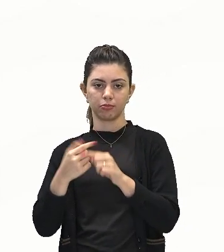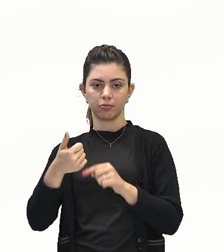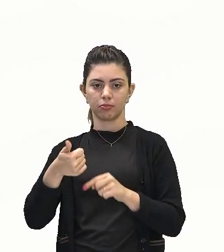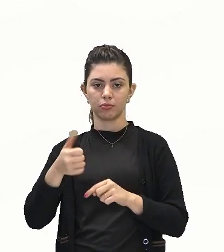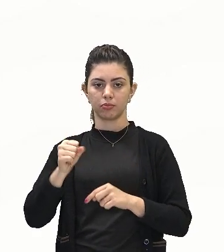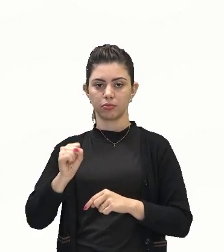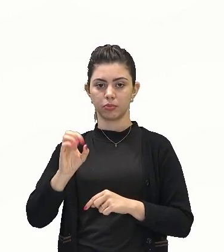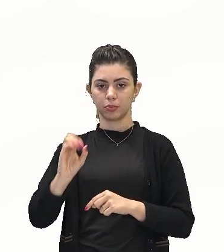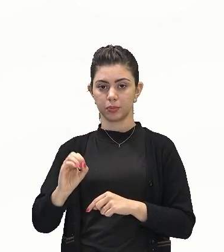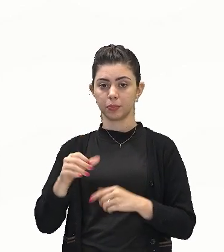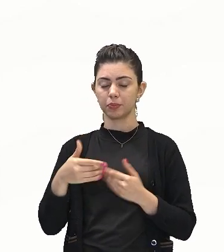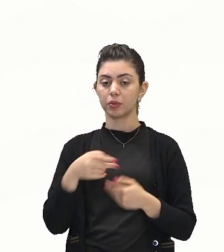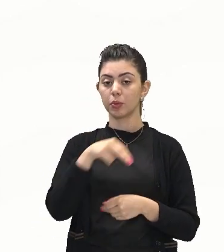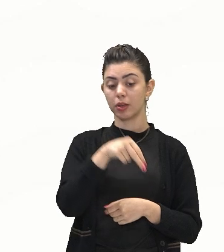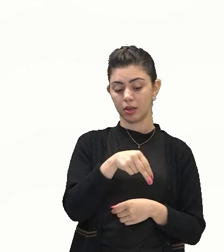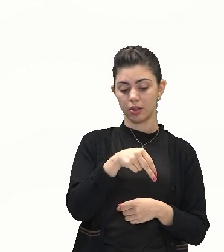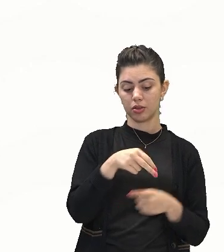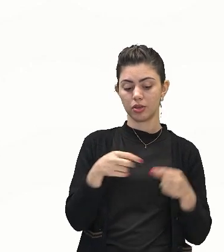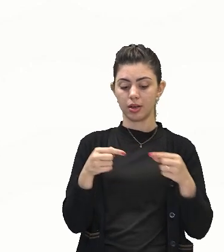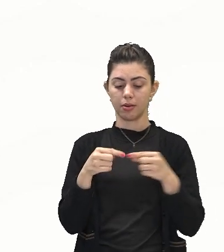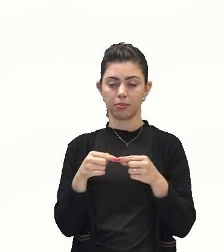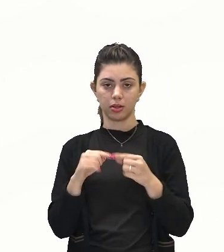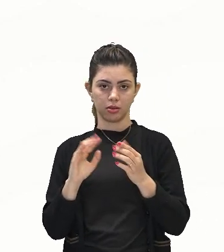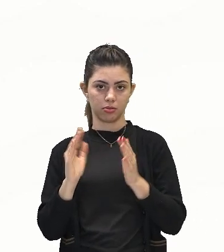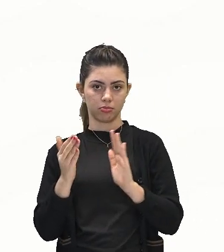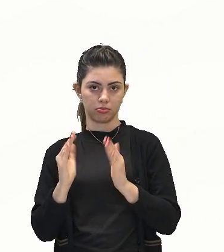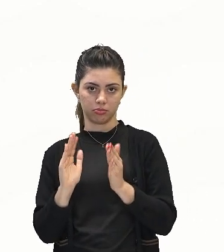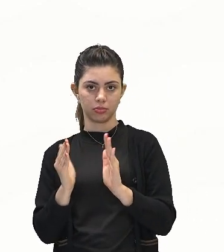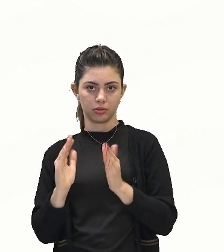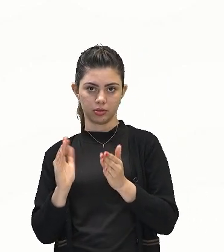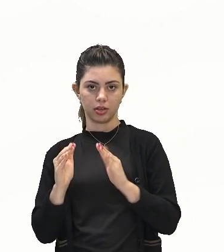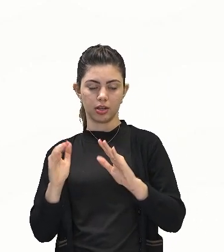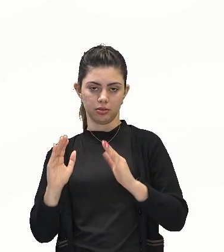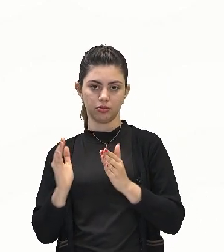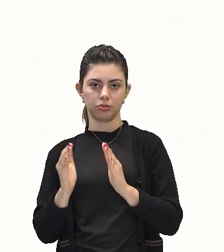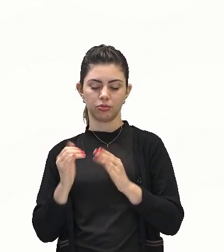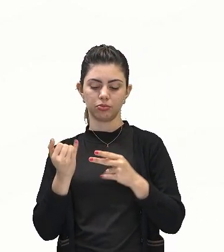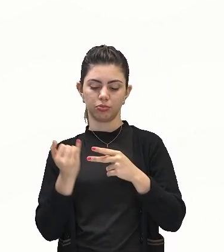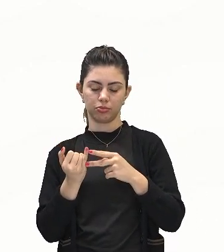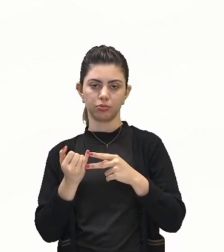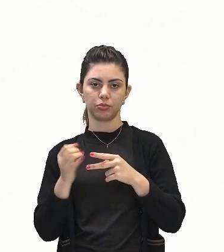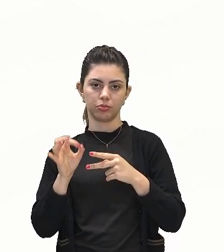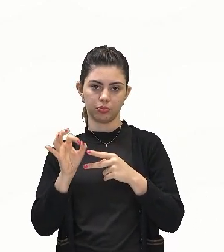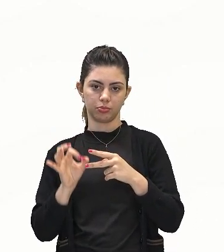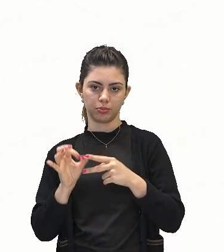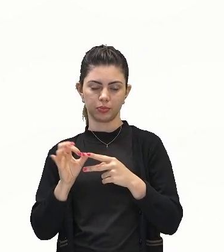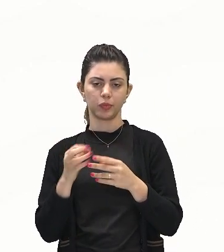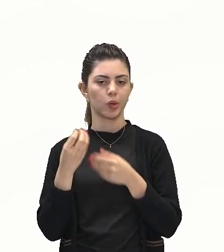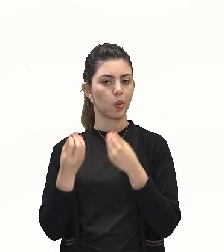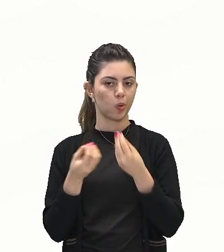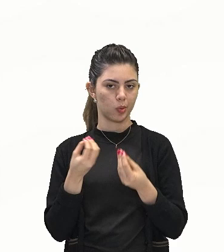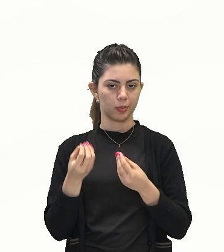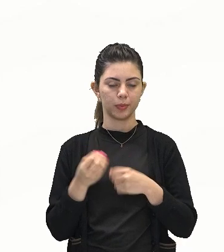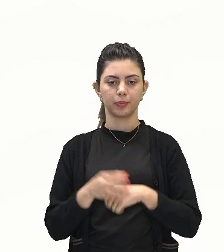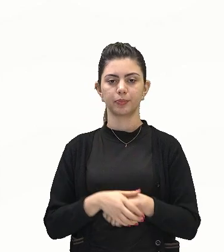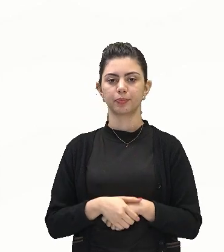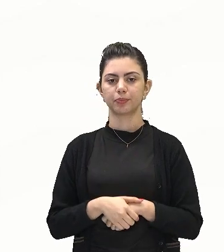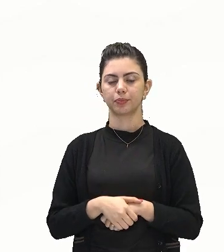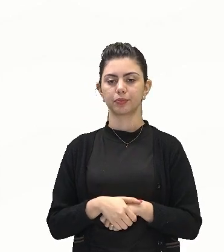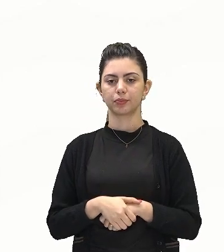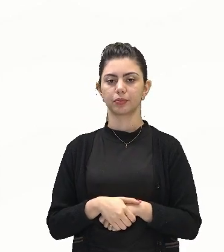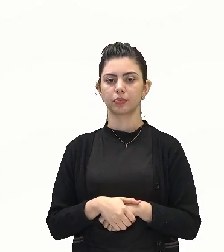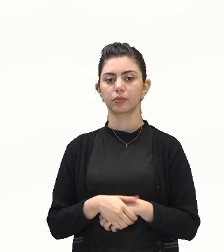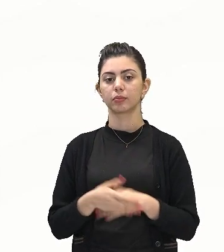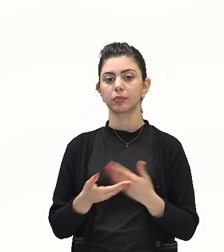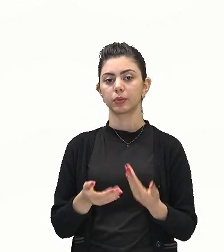o n vai ser exatamente o número de lados do meu polígono. Ah, como é que funciona? Vamos lá, no